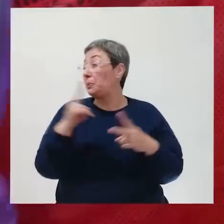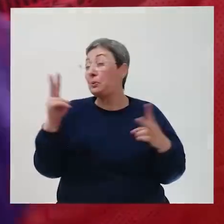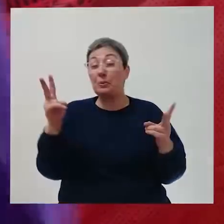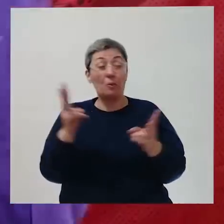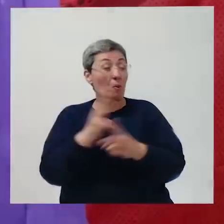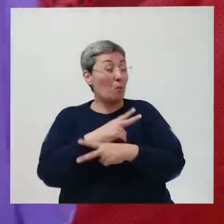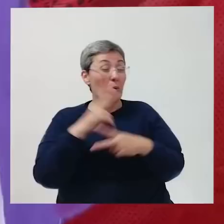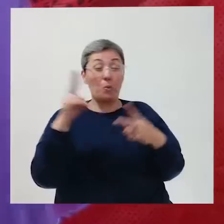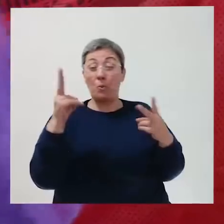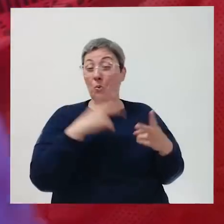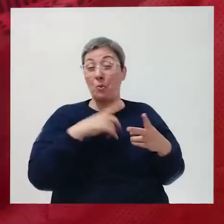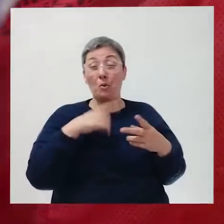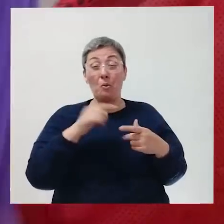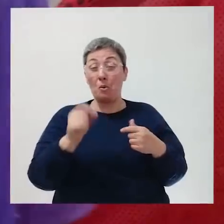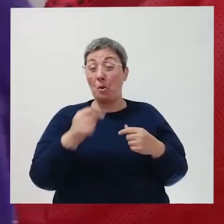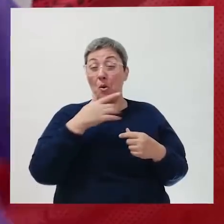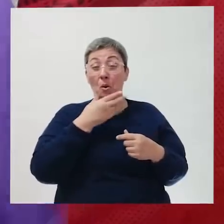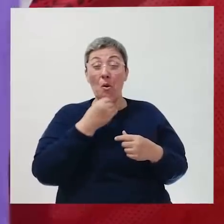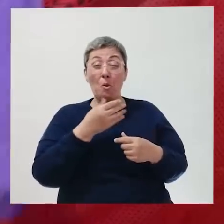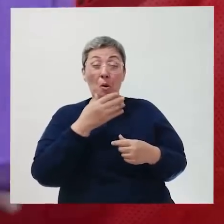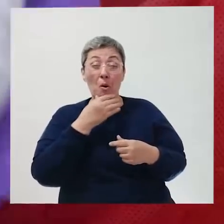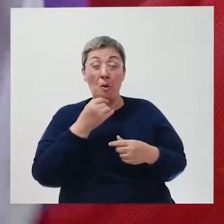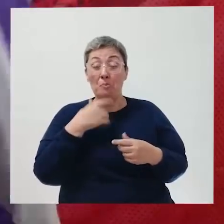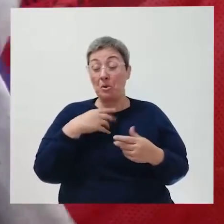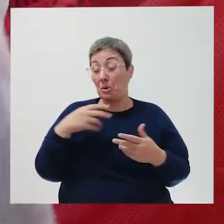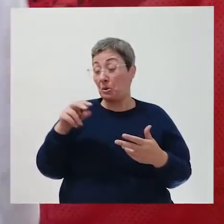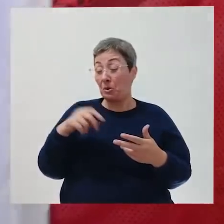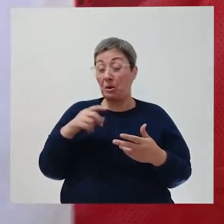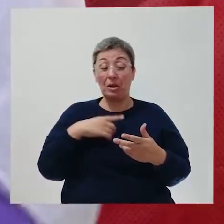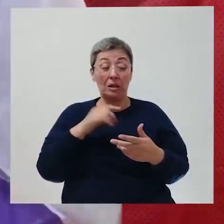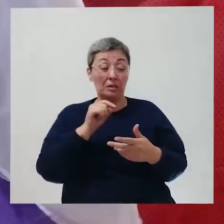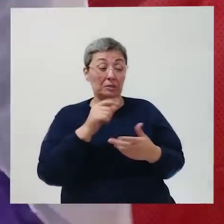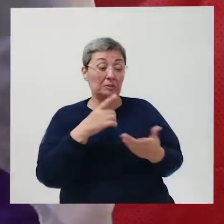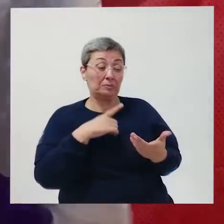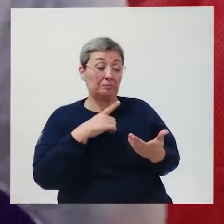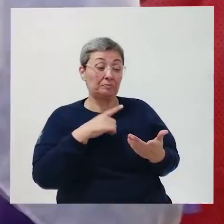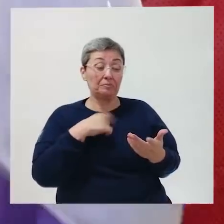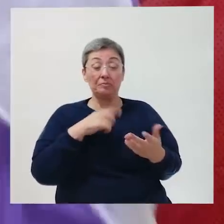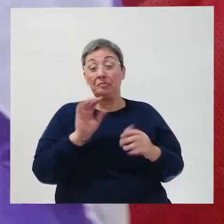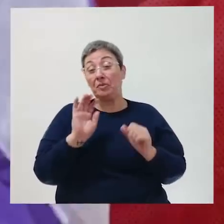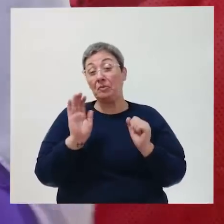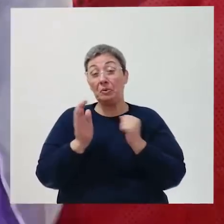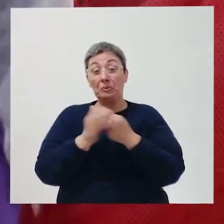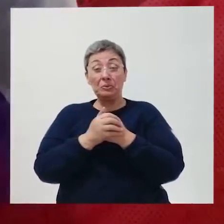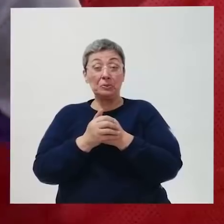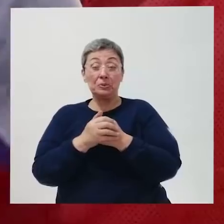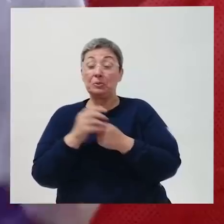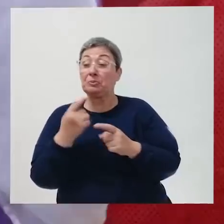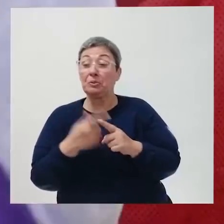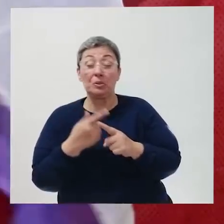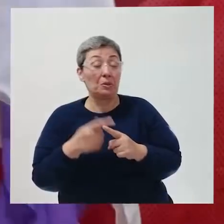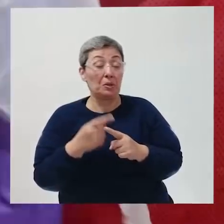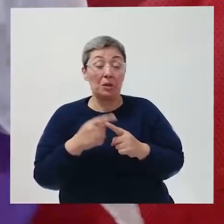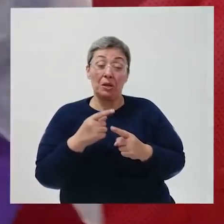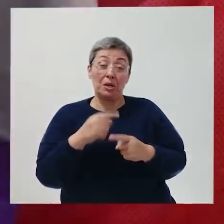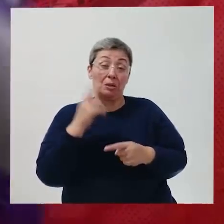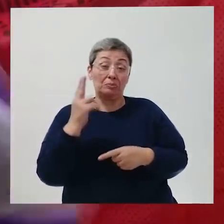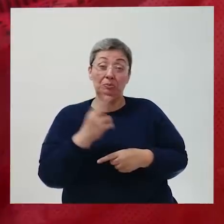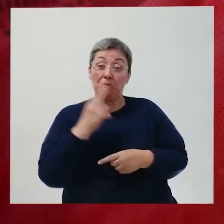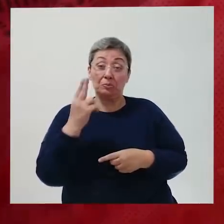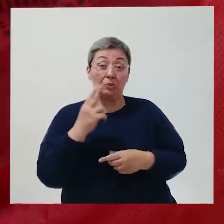sopro deixou o companheiro. Ele foi se esconder porque ele não